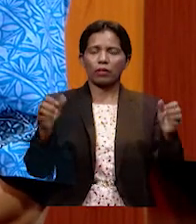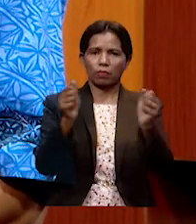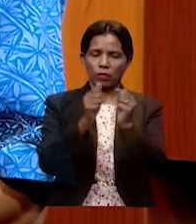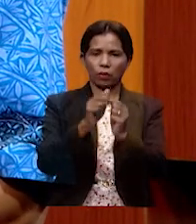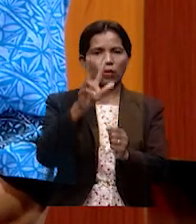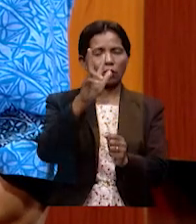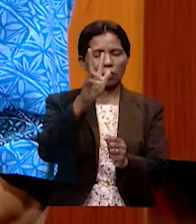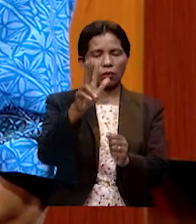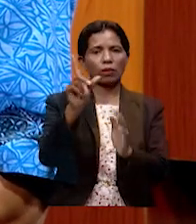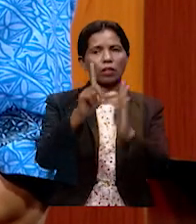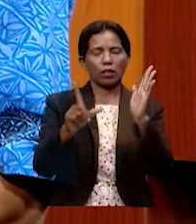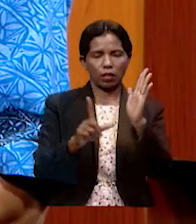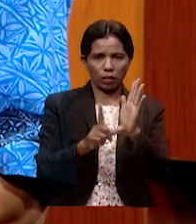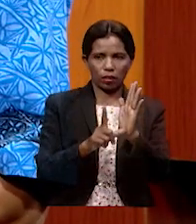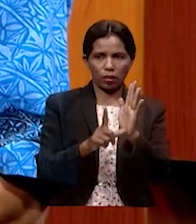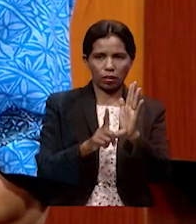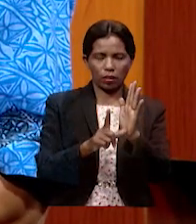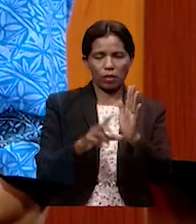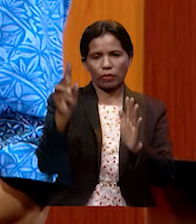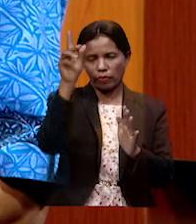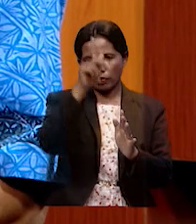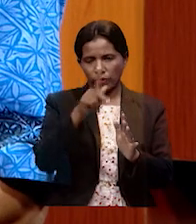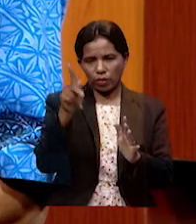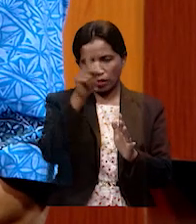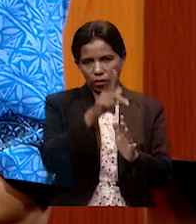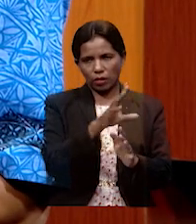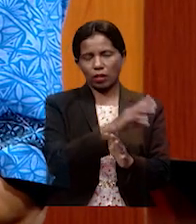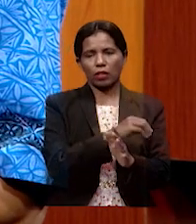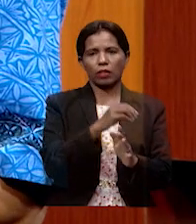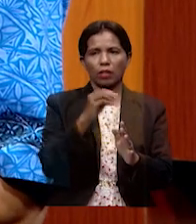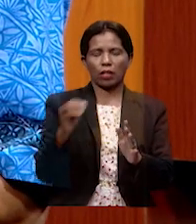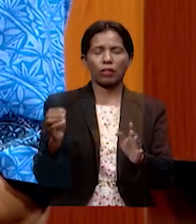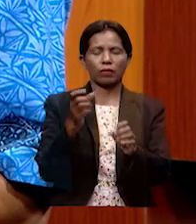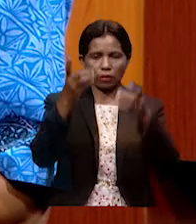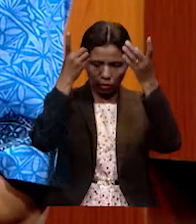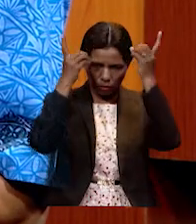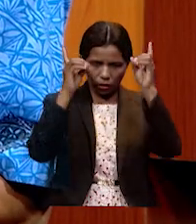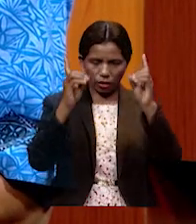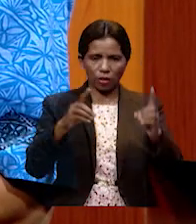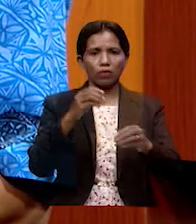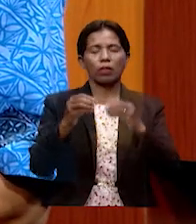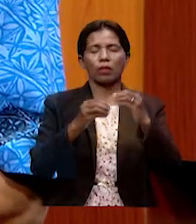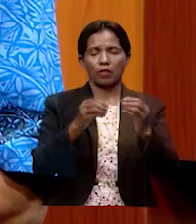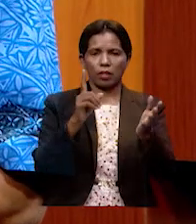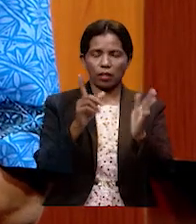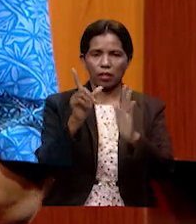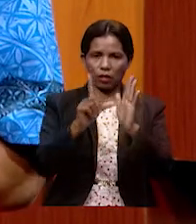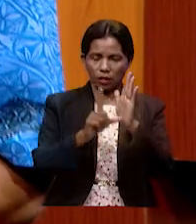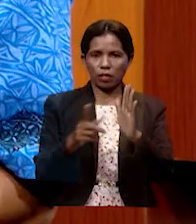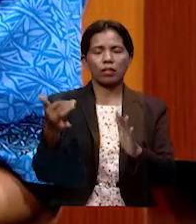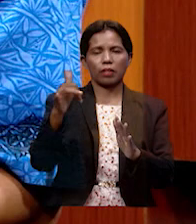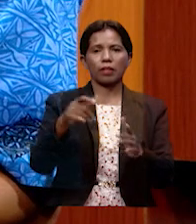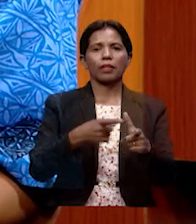da legislação, da fiscalização, não mostra a tola a decisão política. E tira